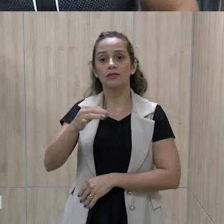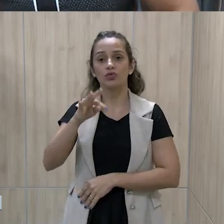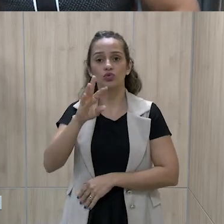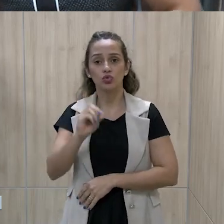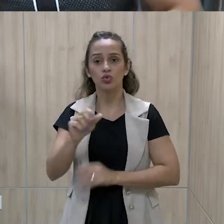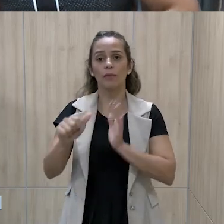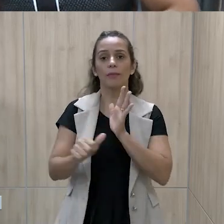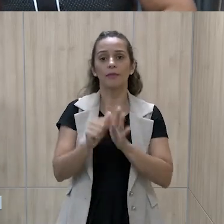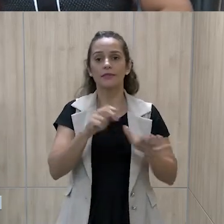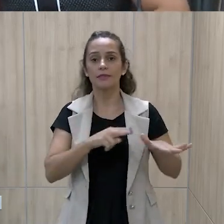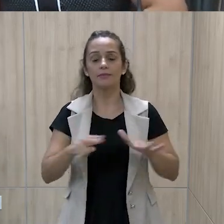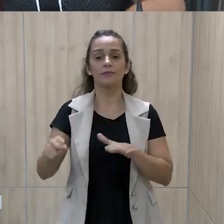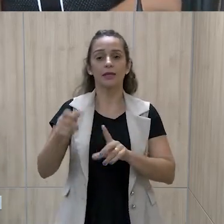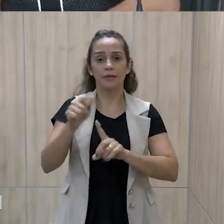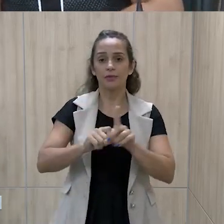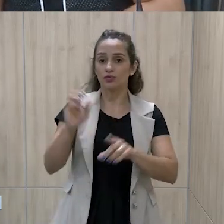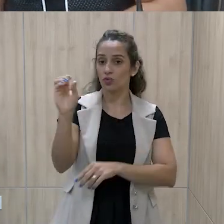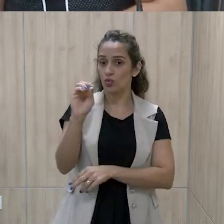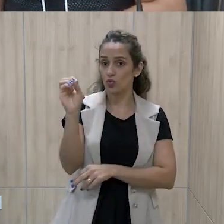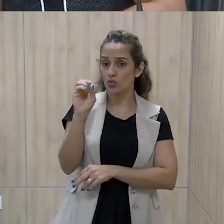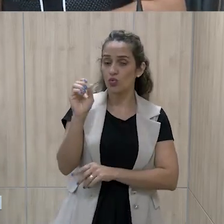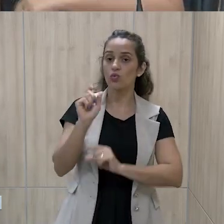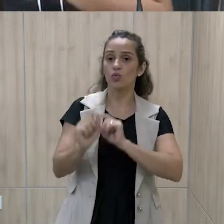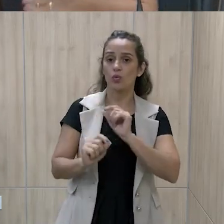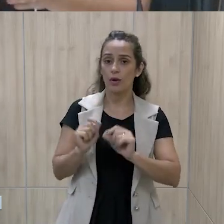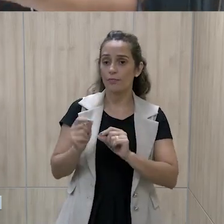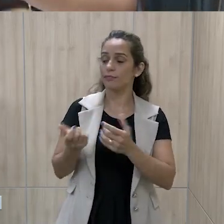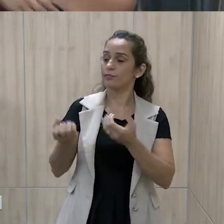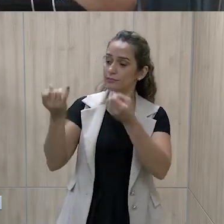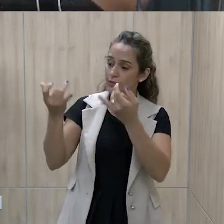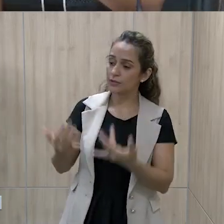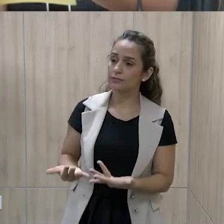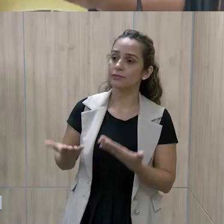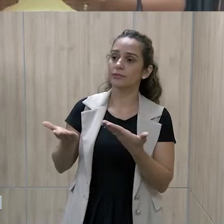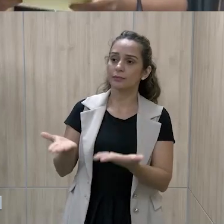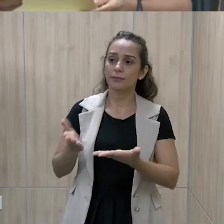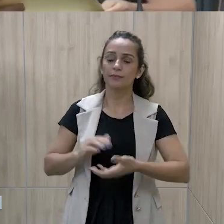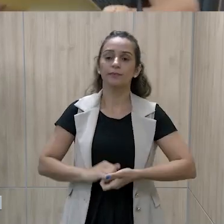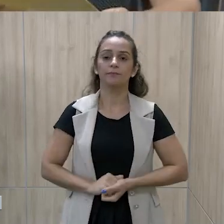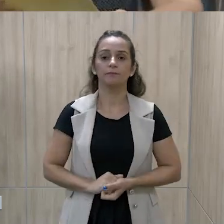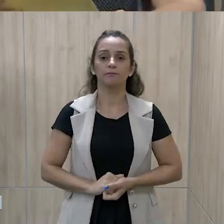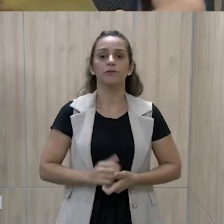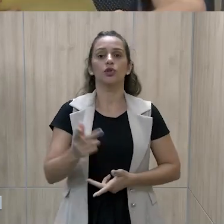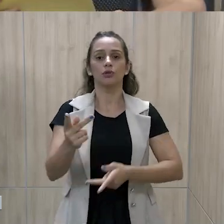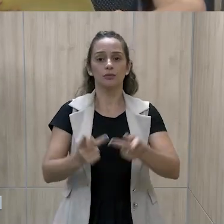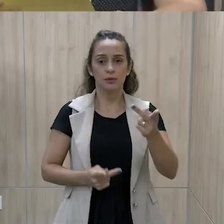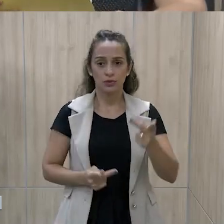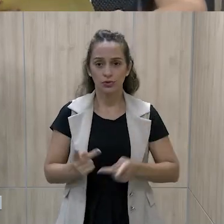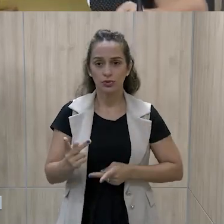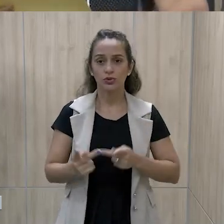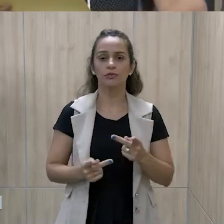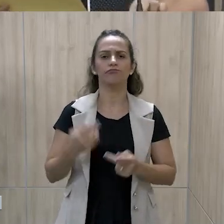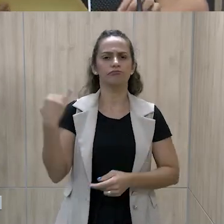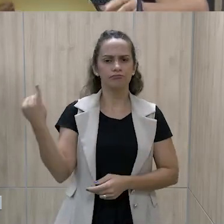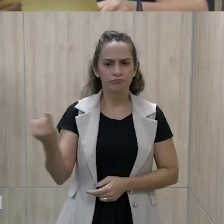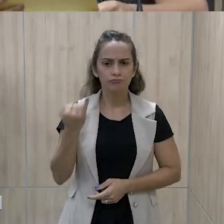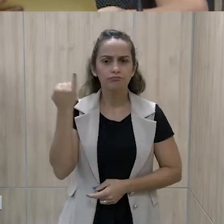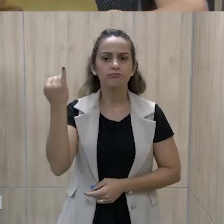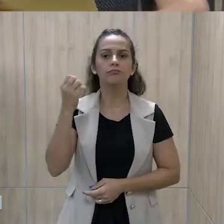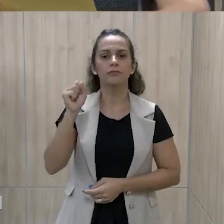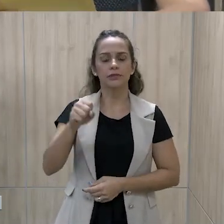realizado anualmente na primeira semana do mês de outubro para relatar a deputada Taíssa projeto